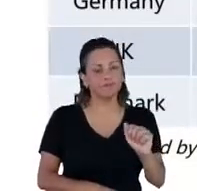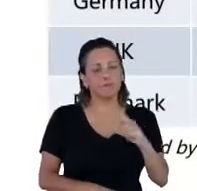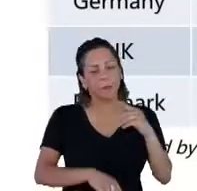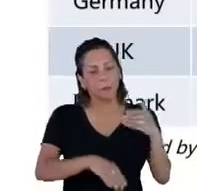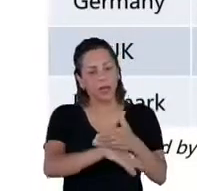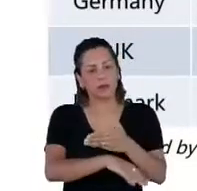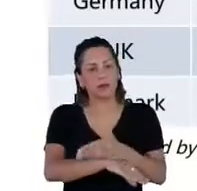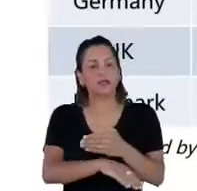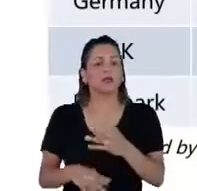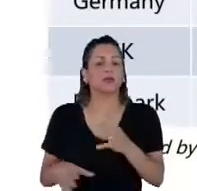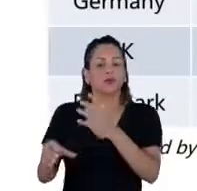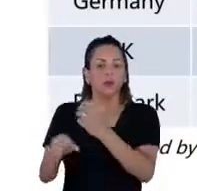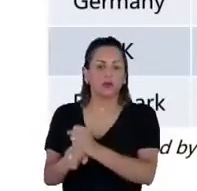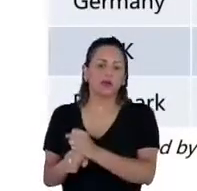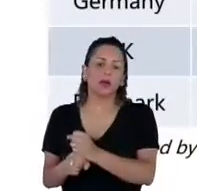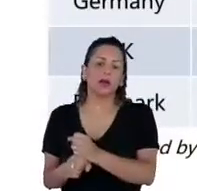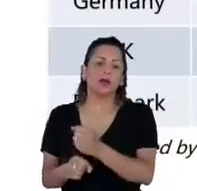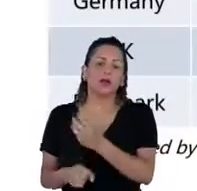em 2050.